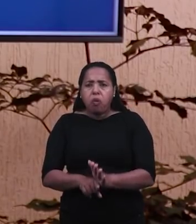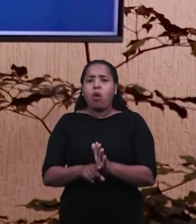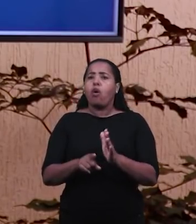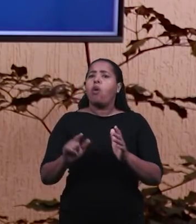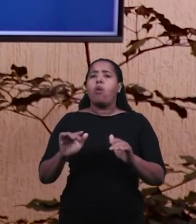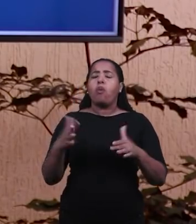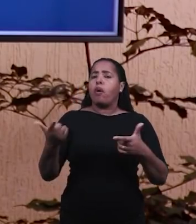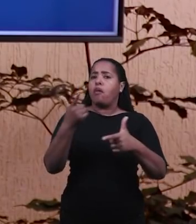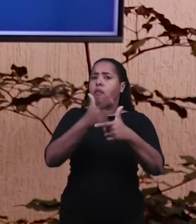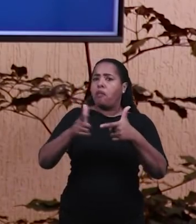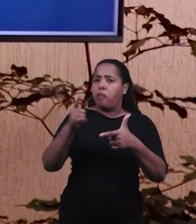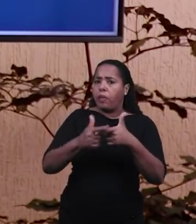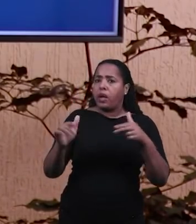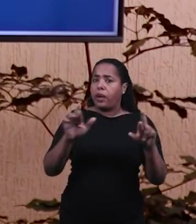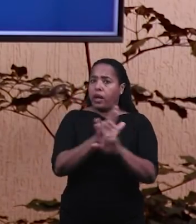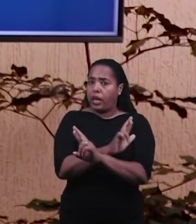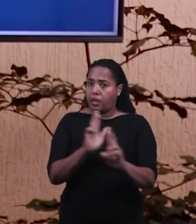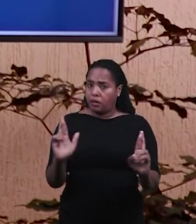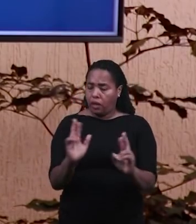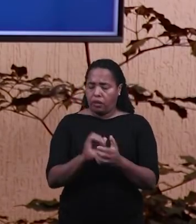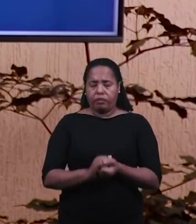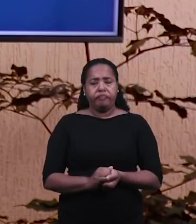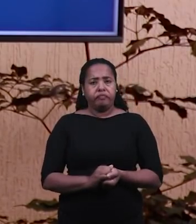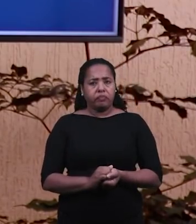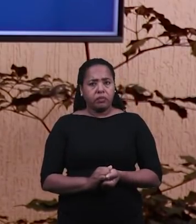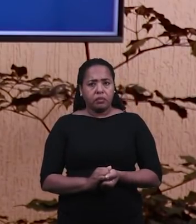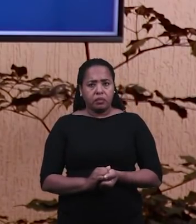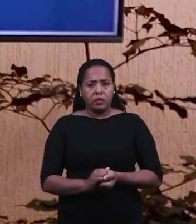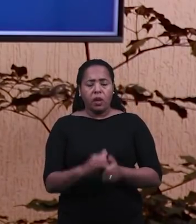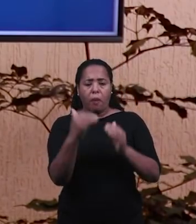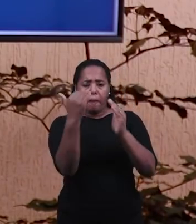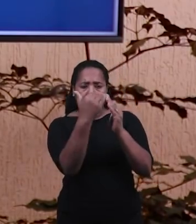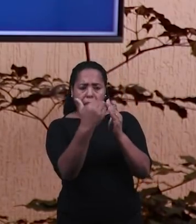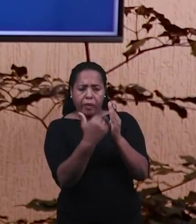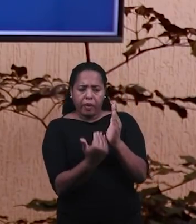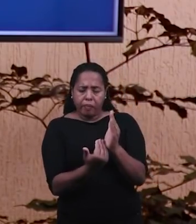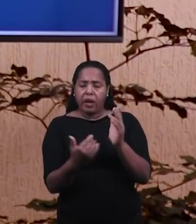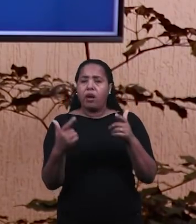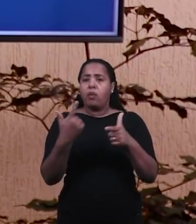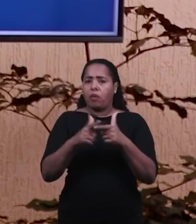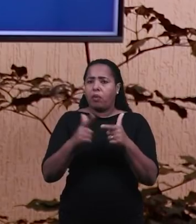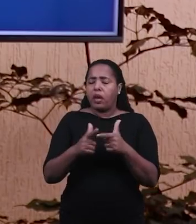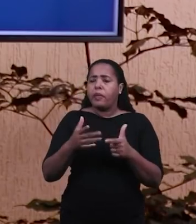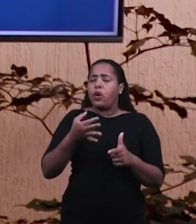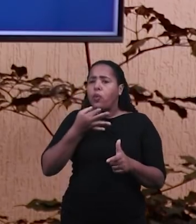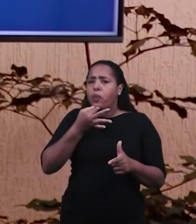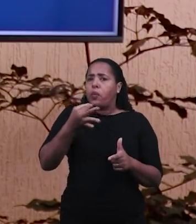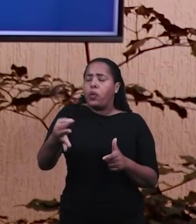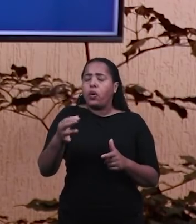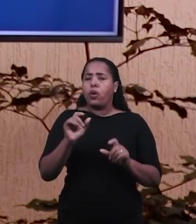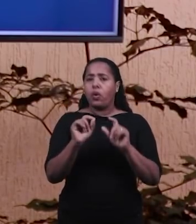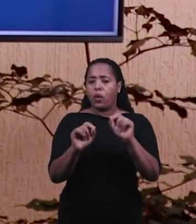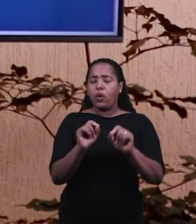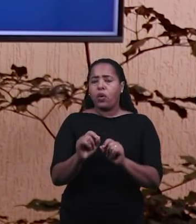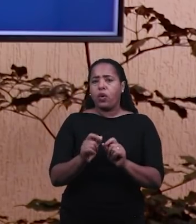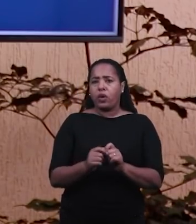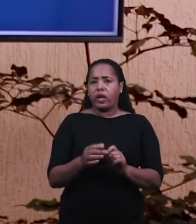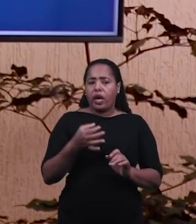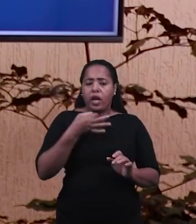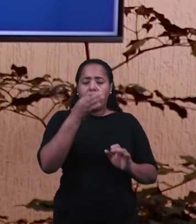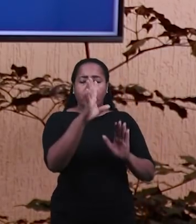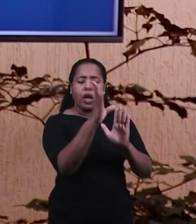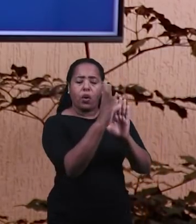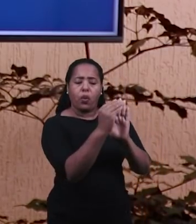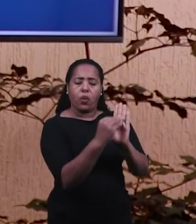problemas envolvidos. Porque, de acordo com esses problemas, o que eu posso sugerir? Eu posso dar para essa criança um enriquecimento de